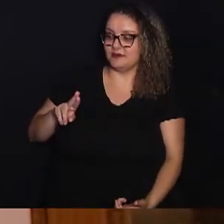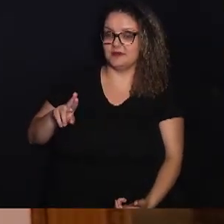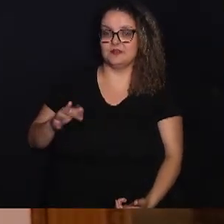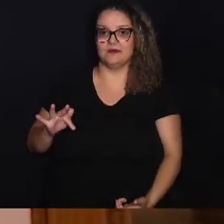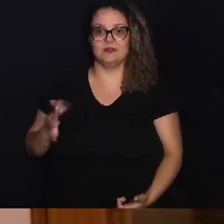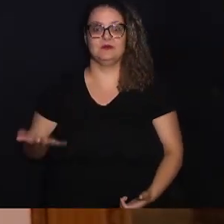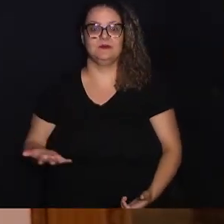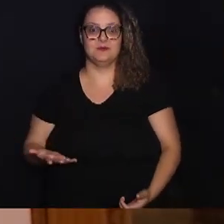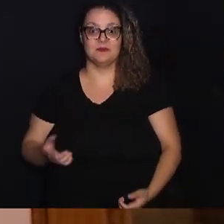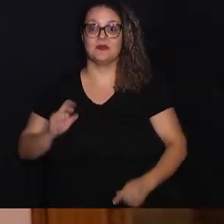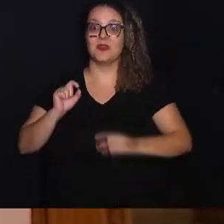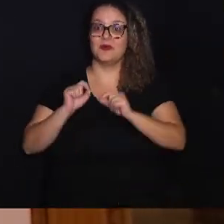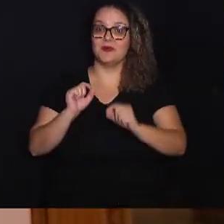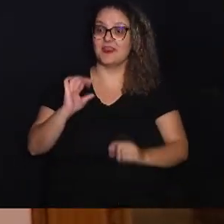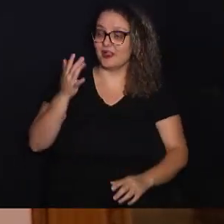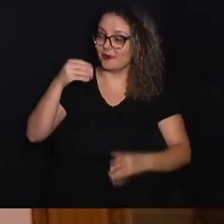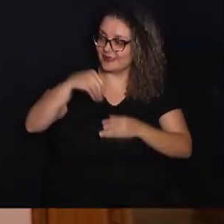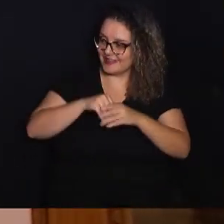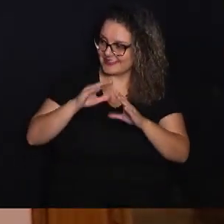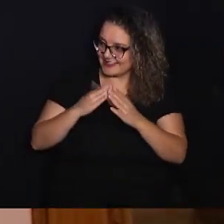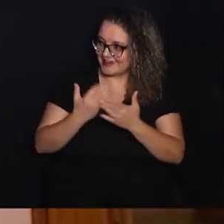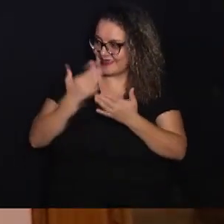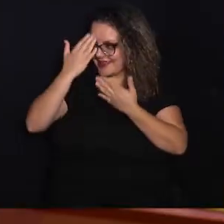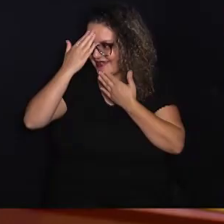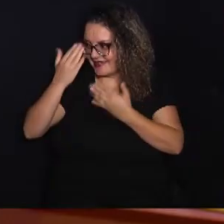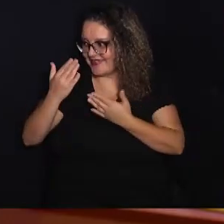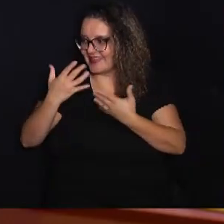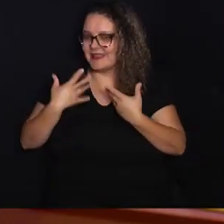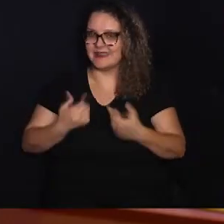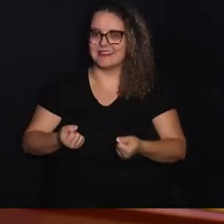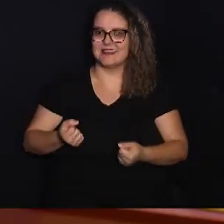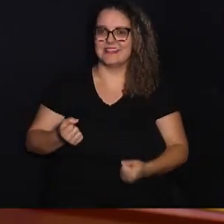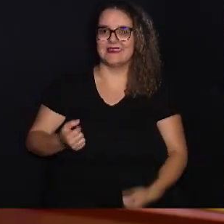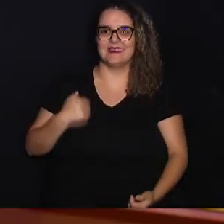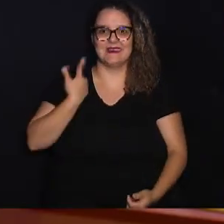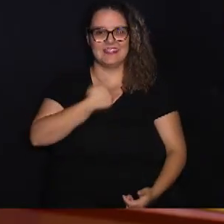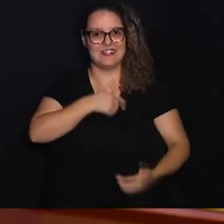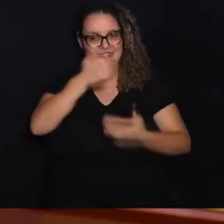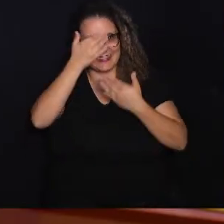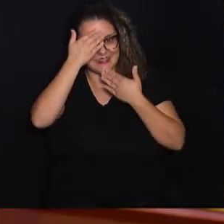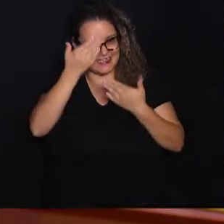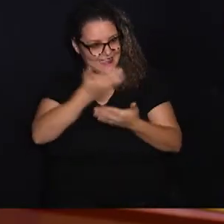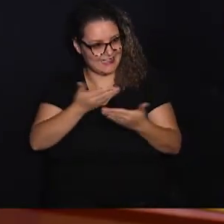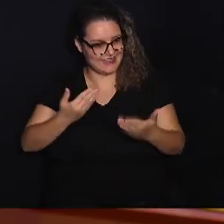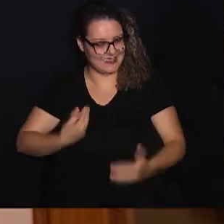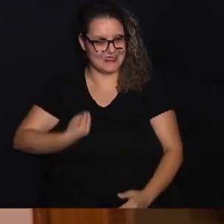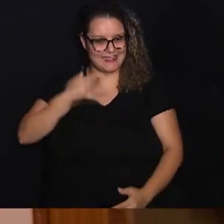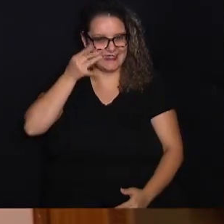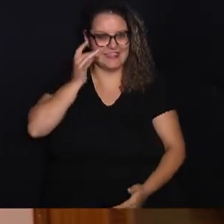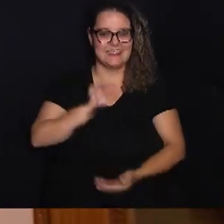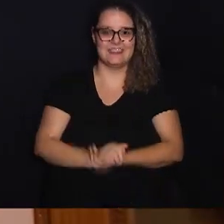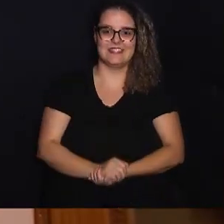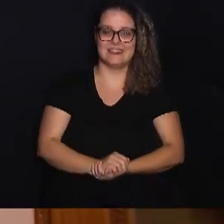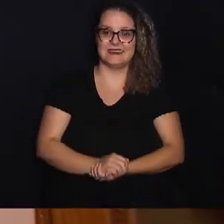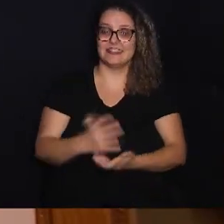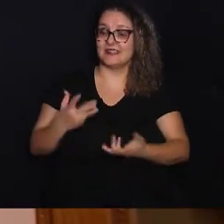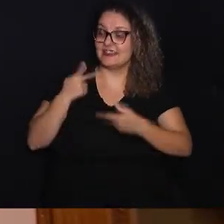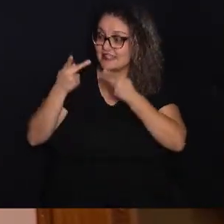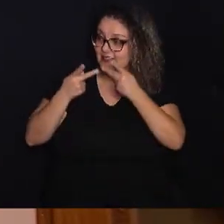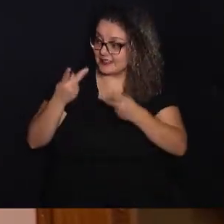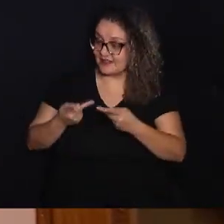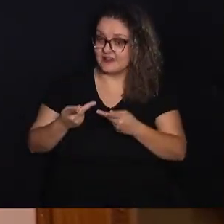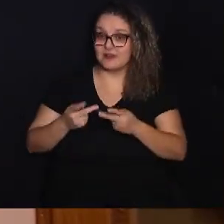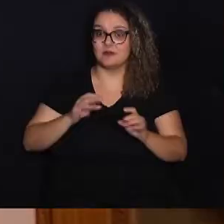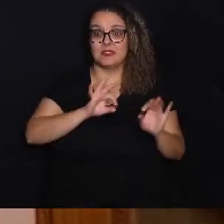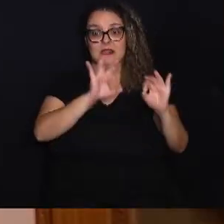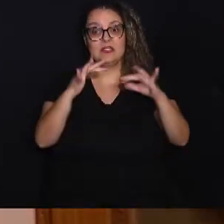atividades acontecem aqui na escola. Muito obrigada por nos receber, Cristiane. Nós é que agradecemos vocês aqui. Eu queria que você explicasse para quem está